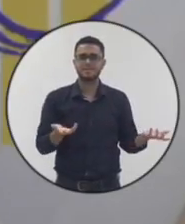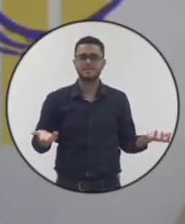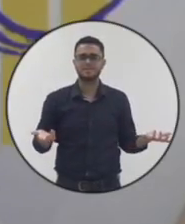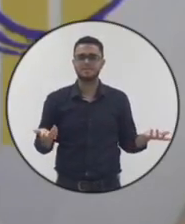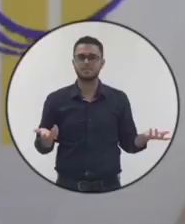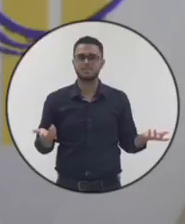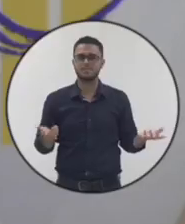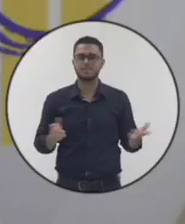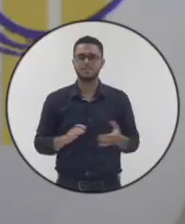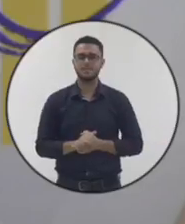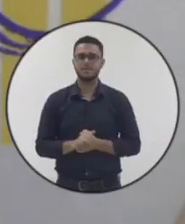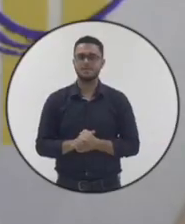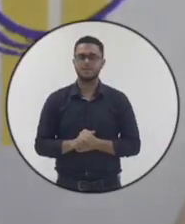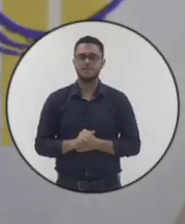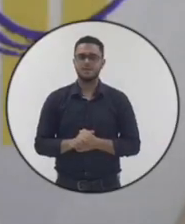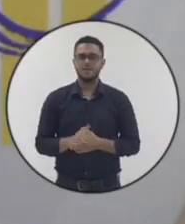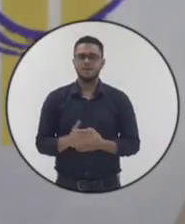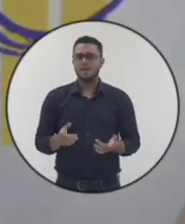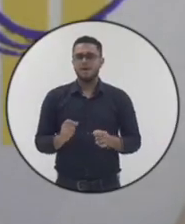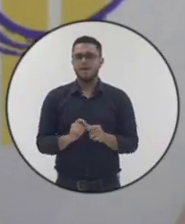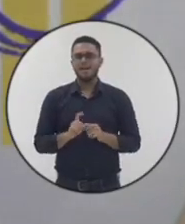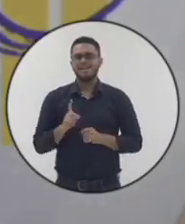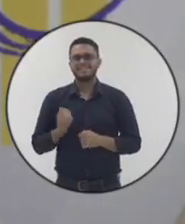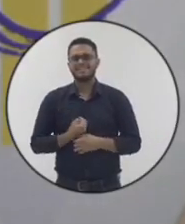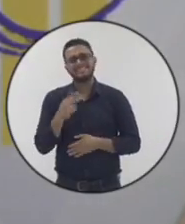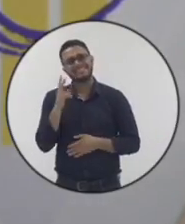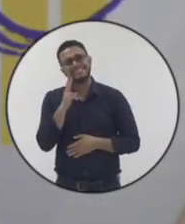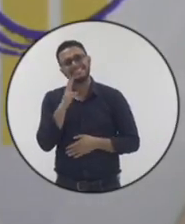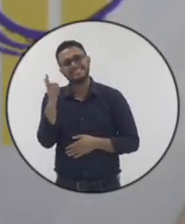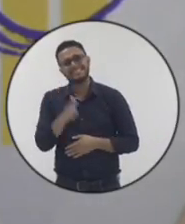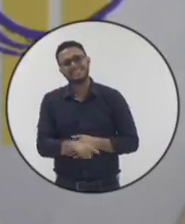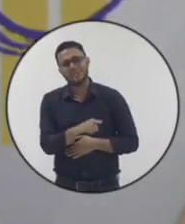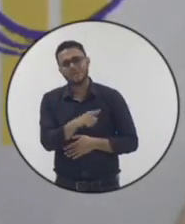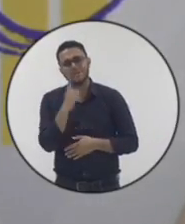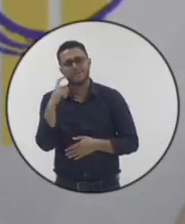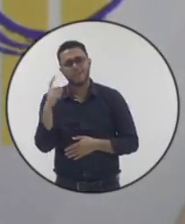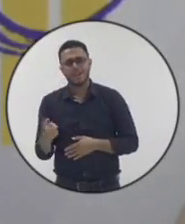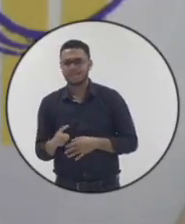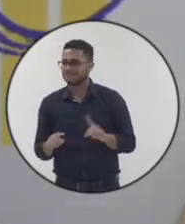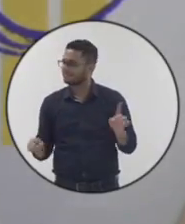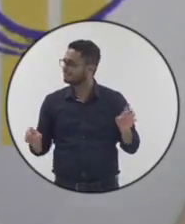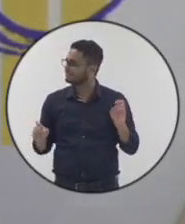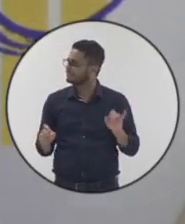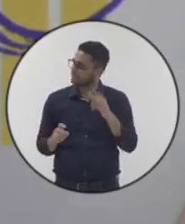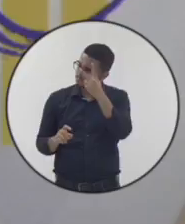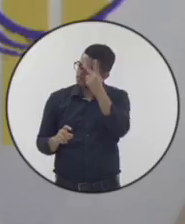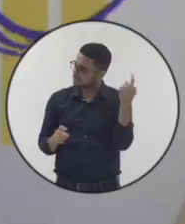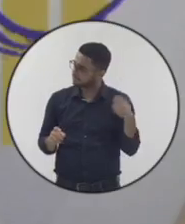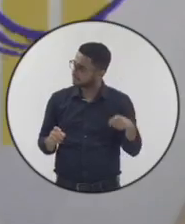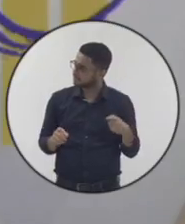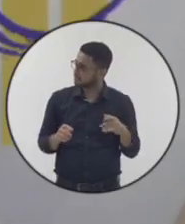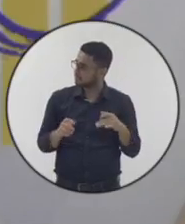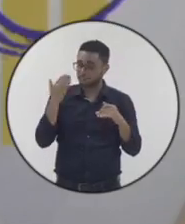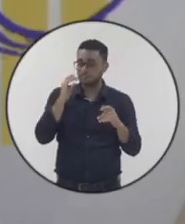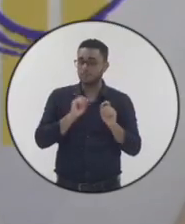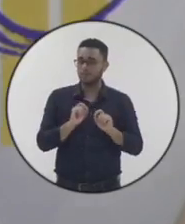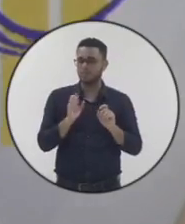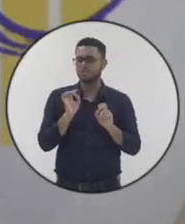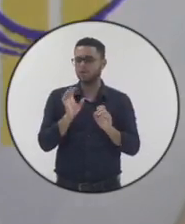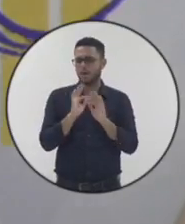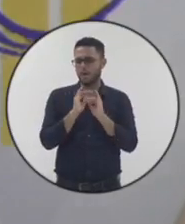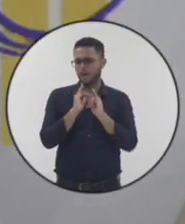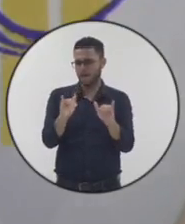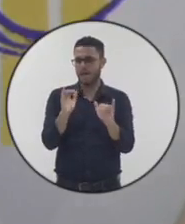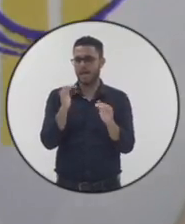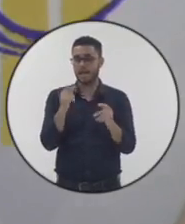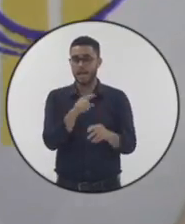E nos faz reviver essas violências, né? Enquanto as pessoas têm que entender, é só uma dica, para a gente finalizar,